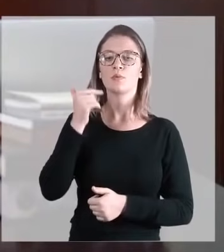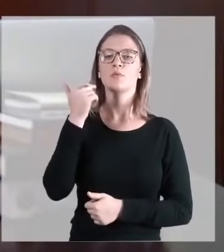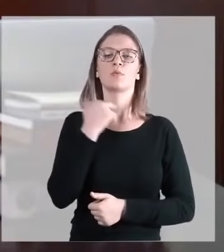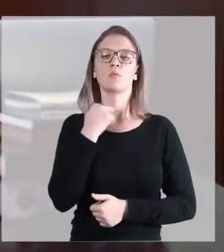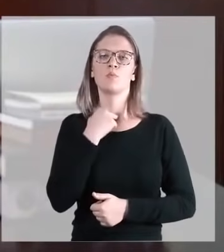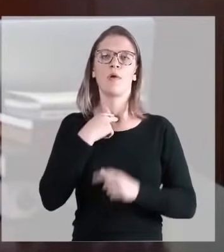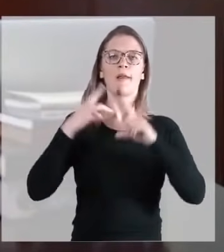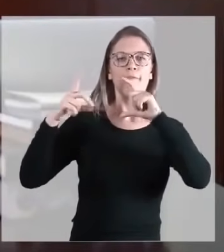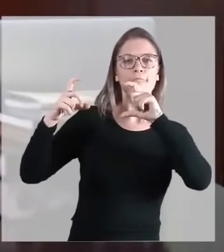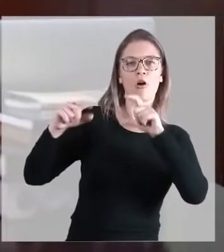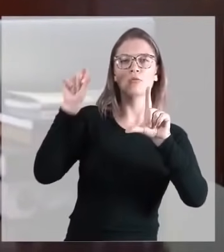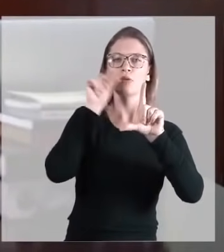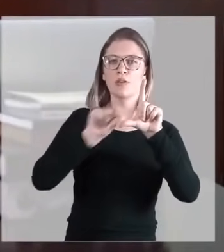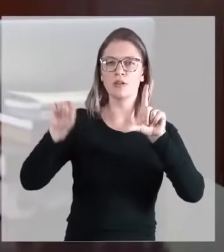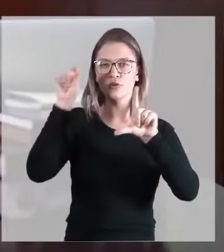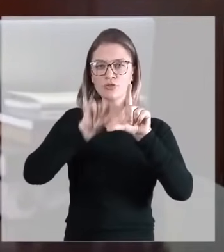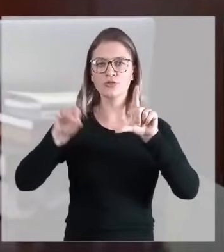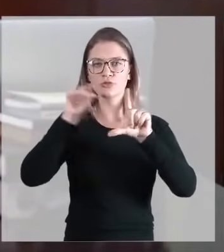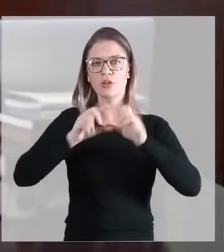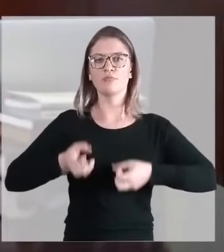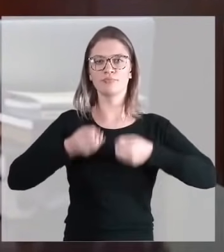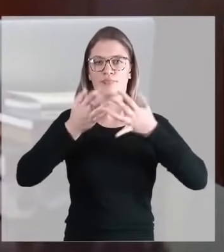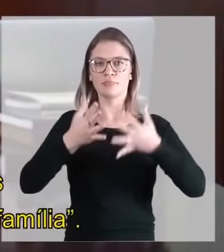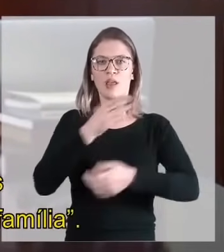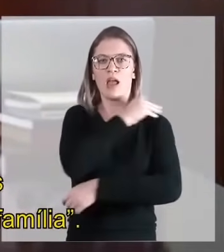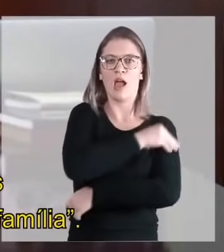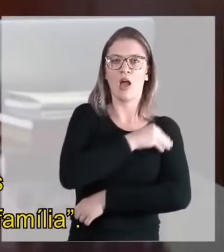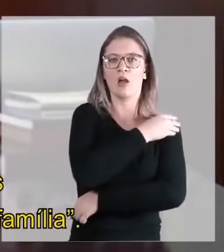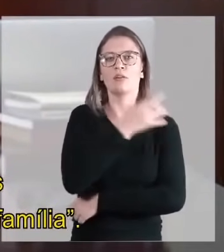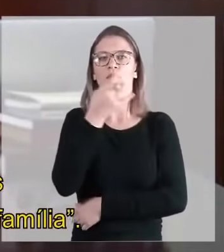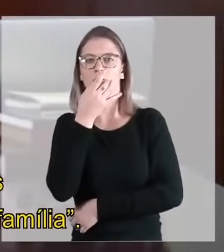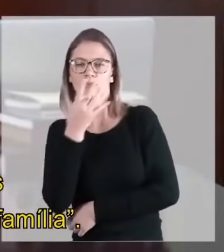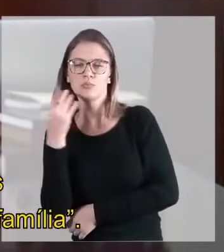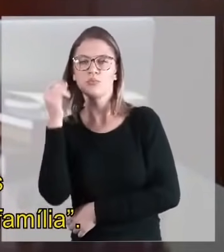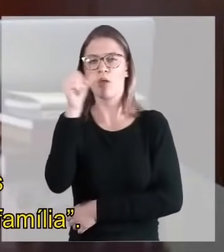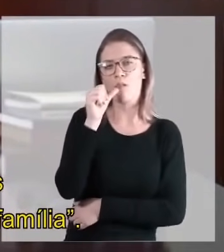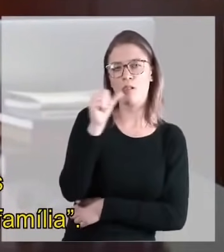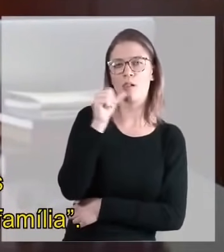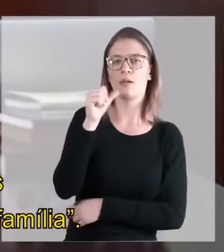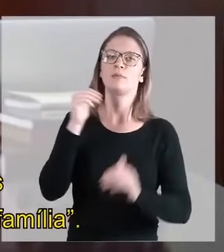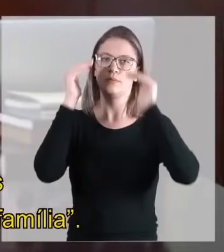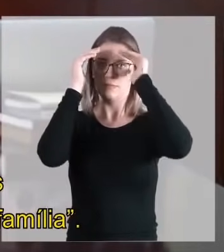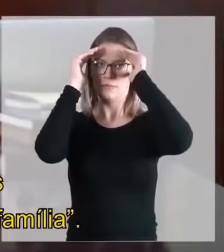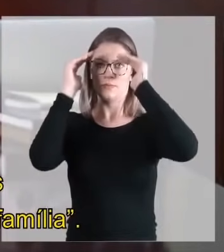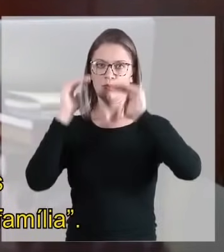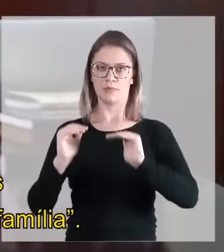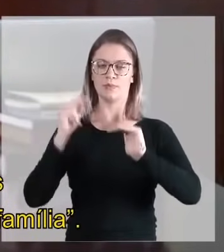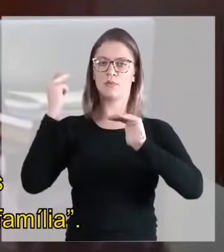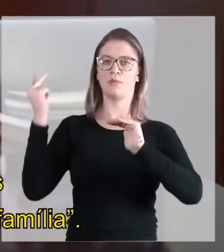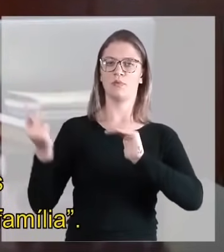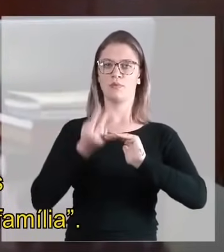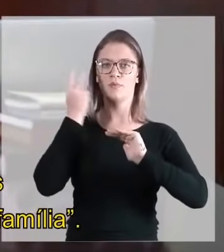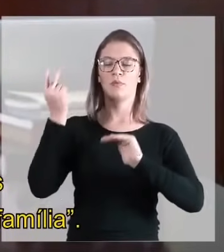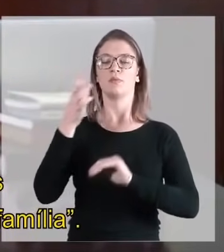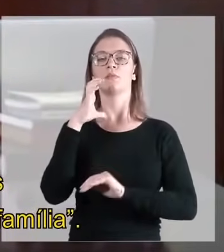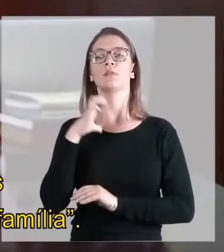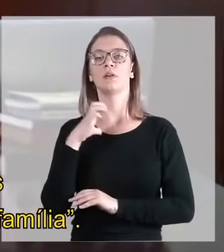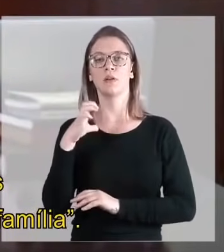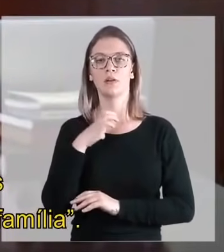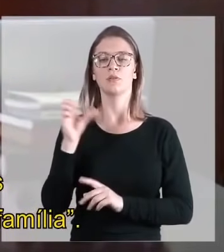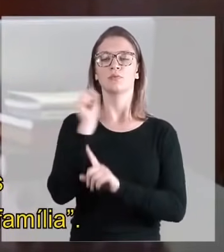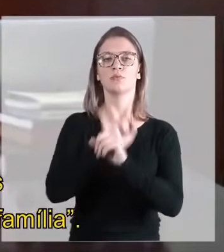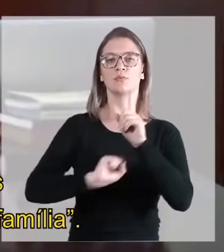ilustrações, fotografias, legendas, crônicas sobre tabaco, alcoólicas, munições, bebidas alcoólicas, respeitando os valores éticos